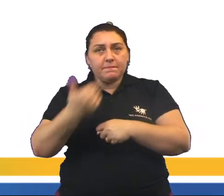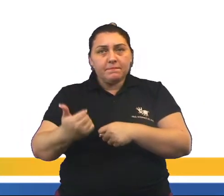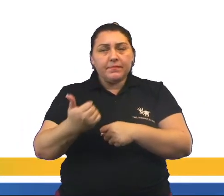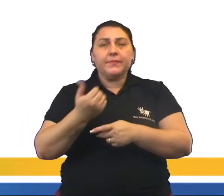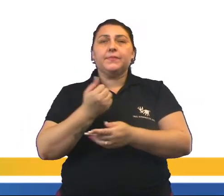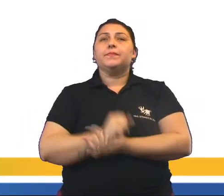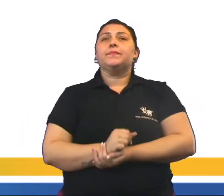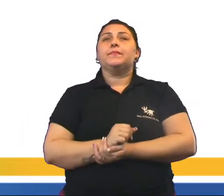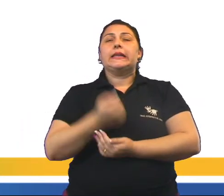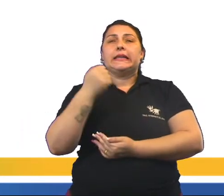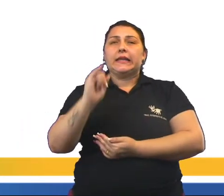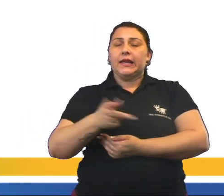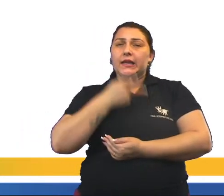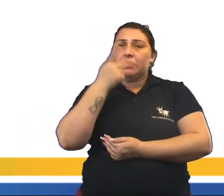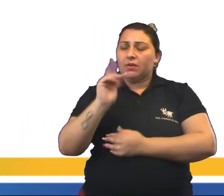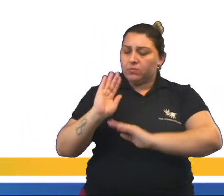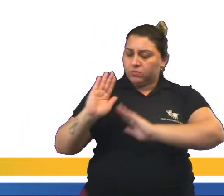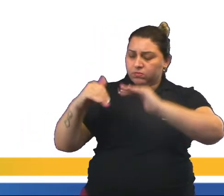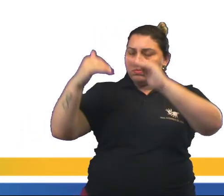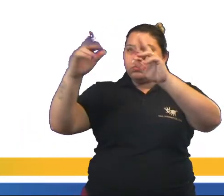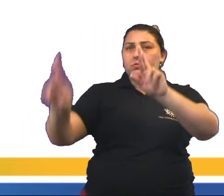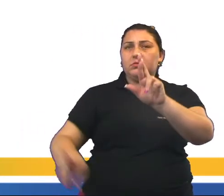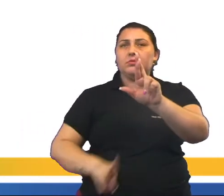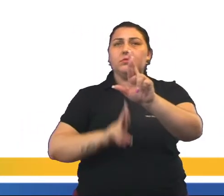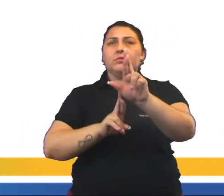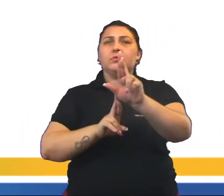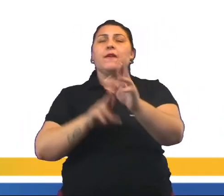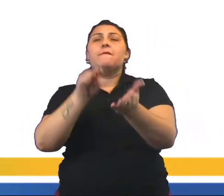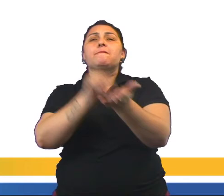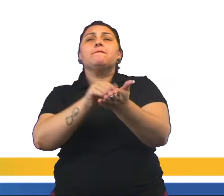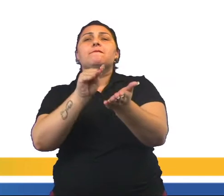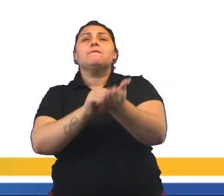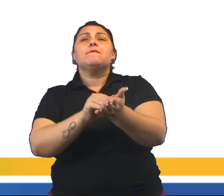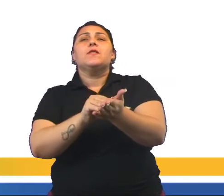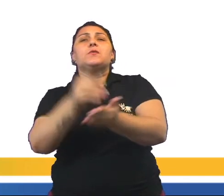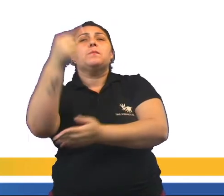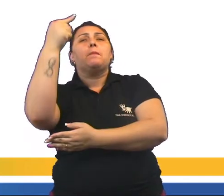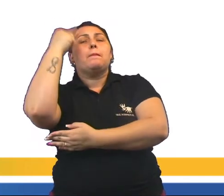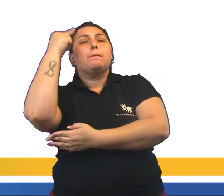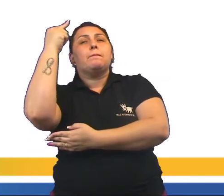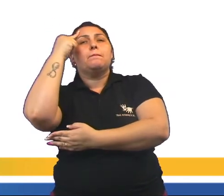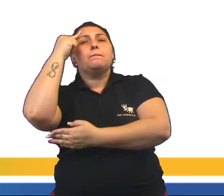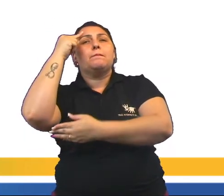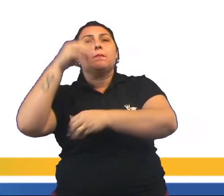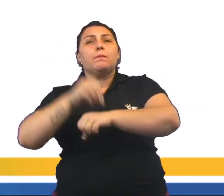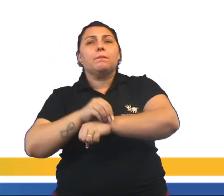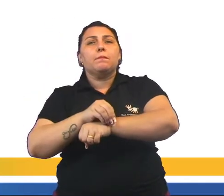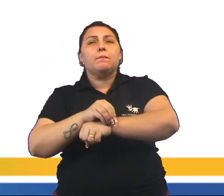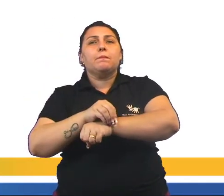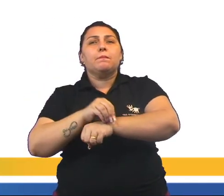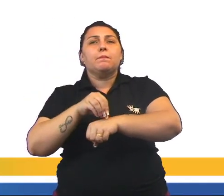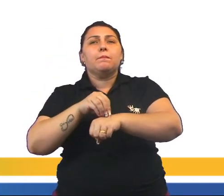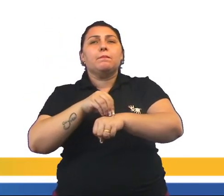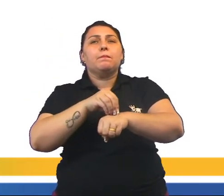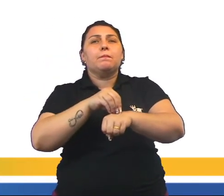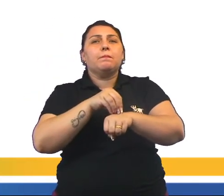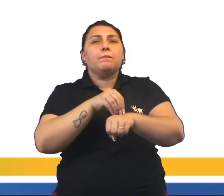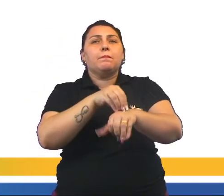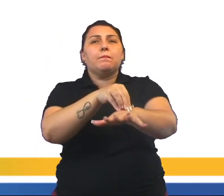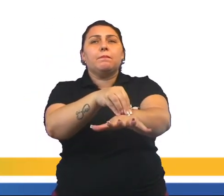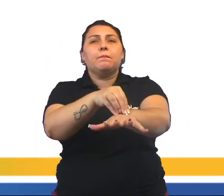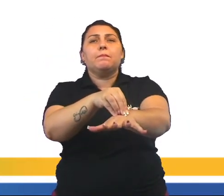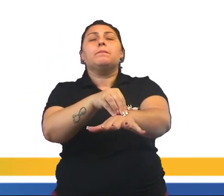econômico. Se fala tanto em desenvolvimento sustentável, está faltando aí pensar na questão da distribuição de renda.